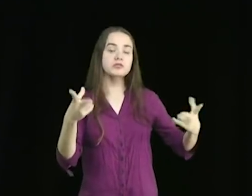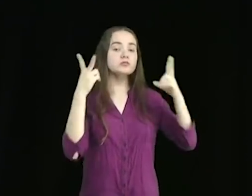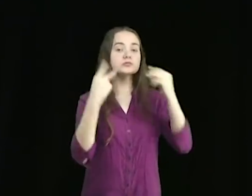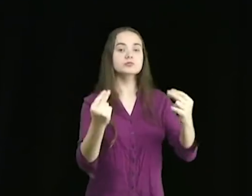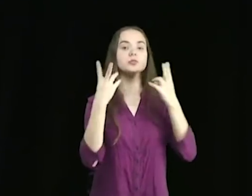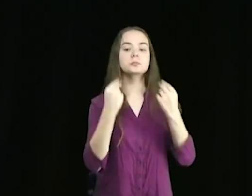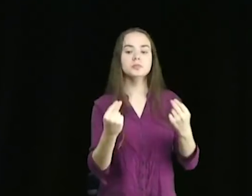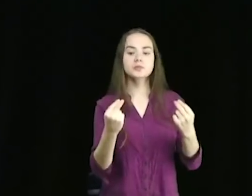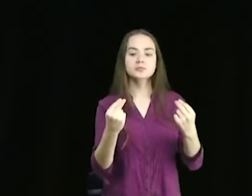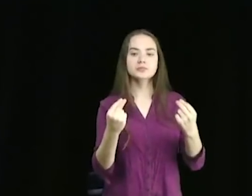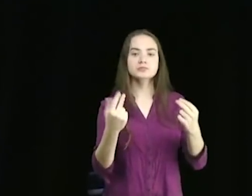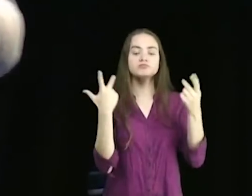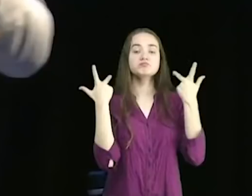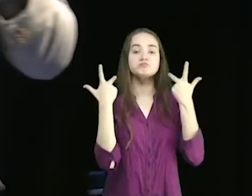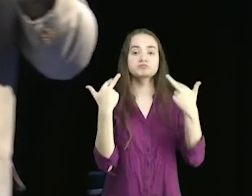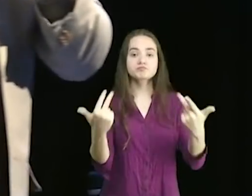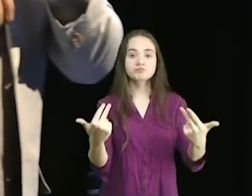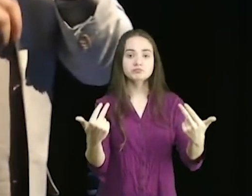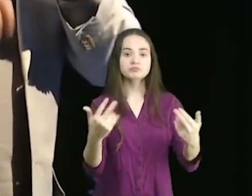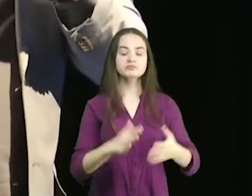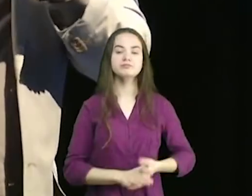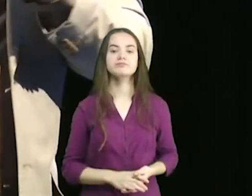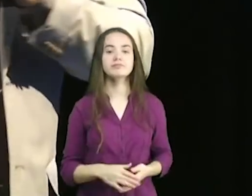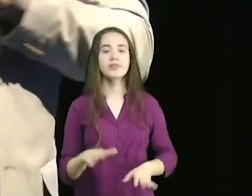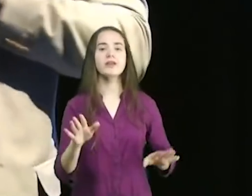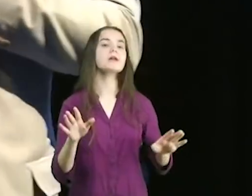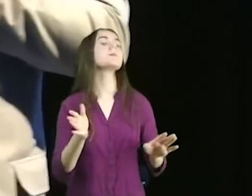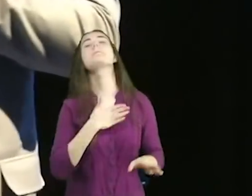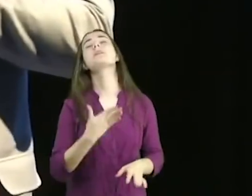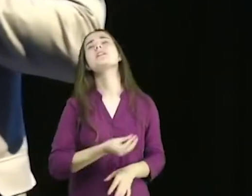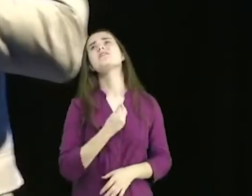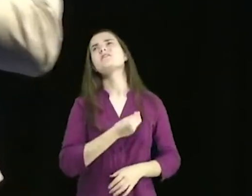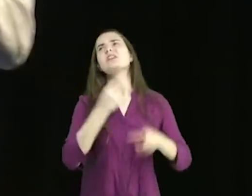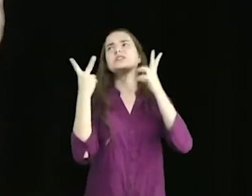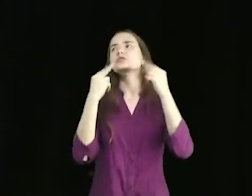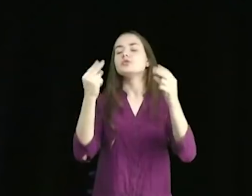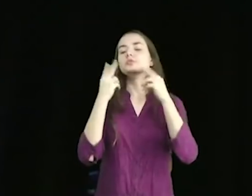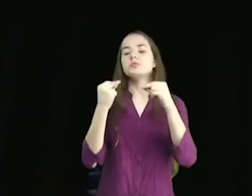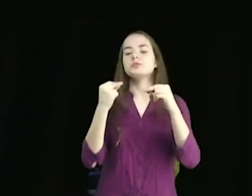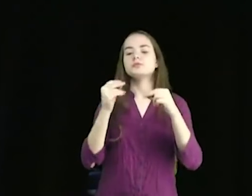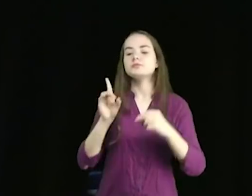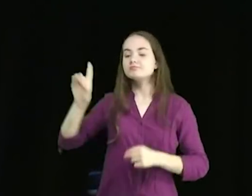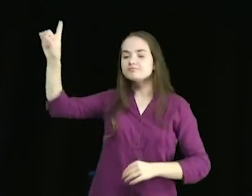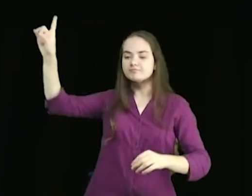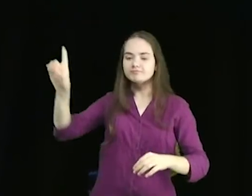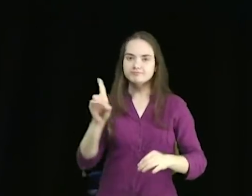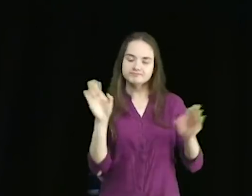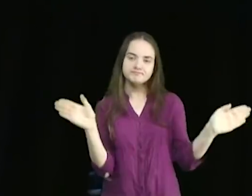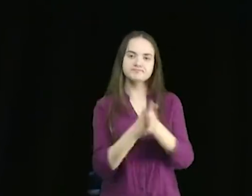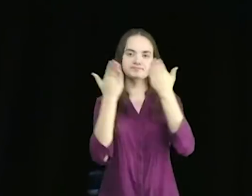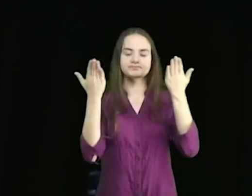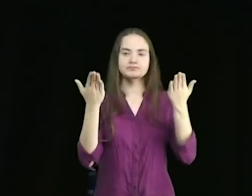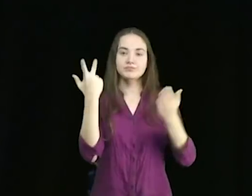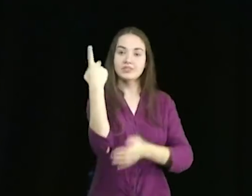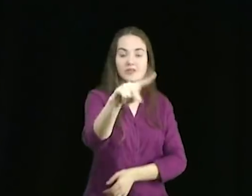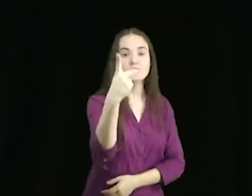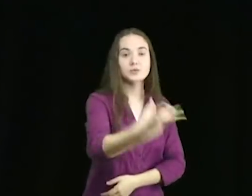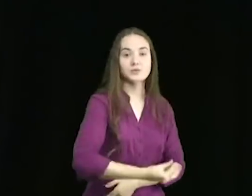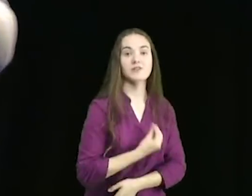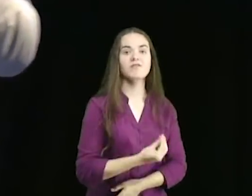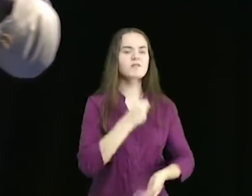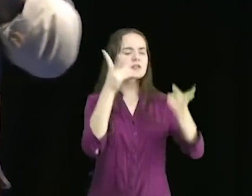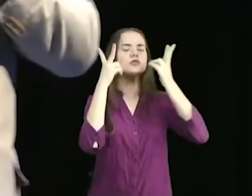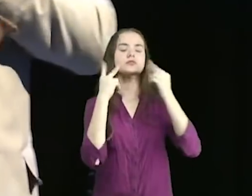que é comum, e daquilo que está na tua vida. Ah, pastor, minha vida é comum. É nessa vida que Deus vai operar. É nessa tua vida